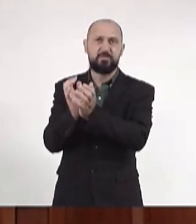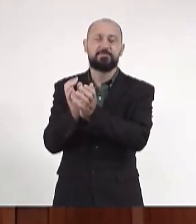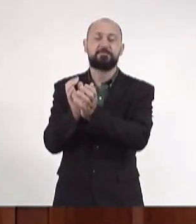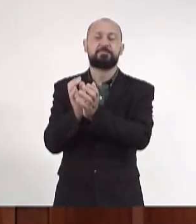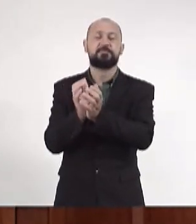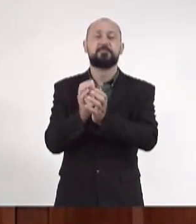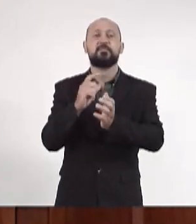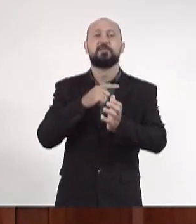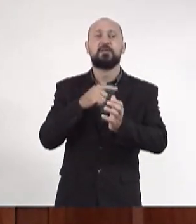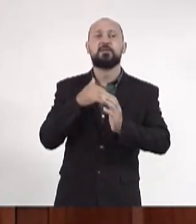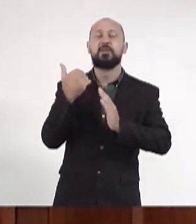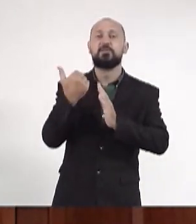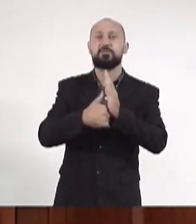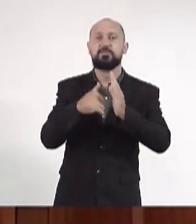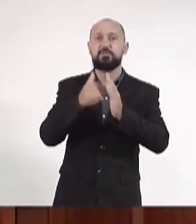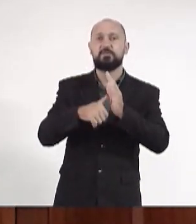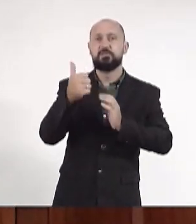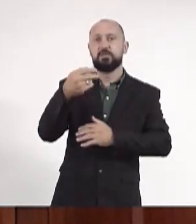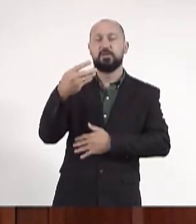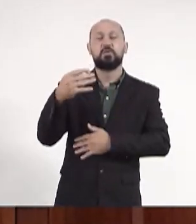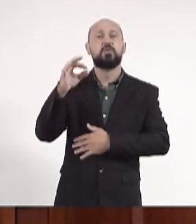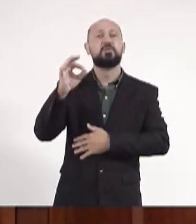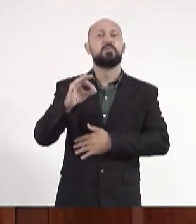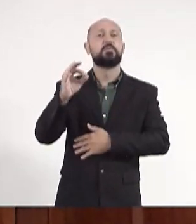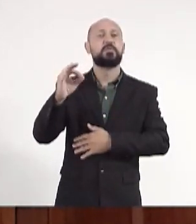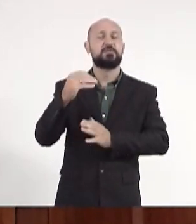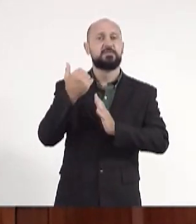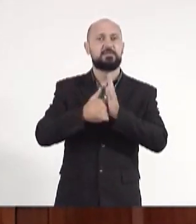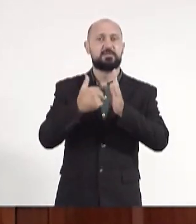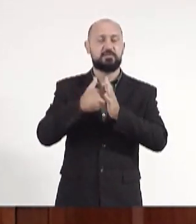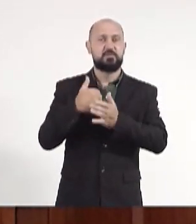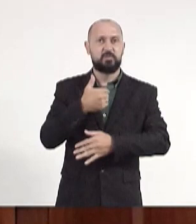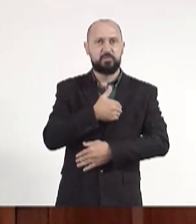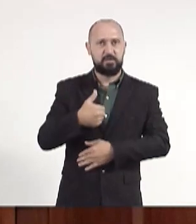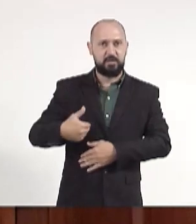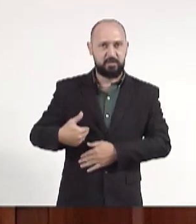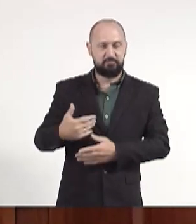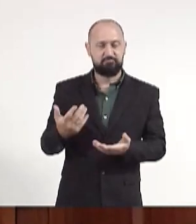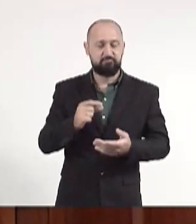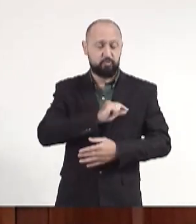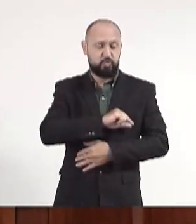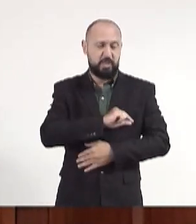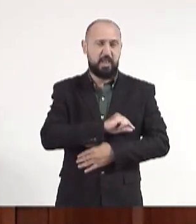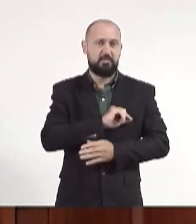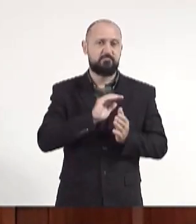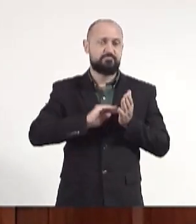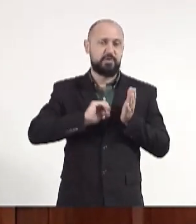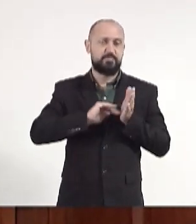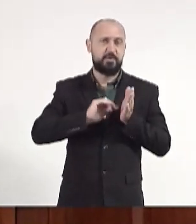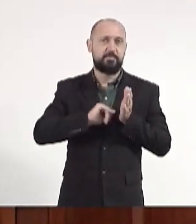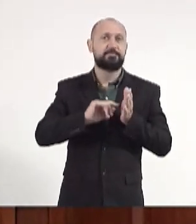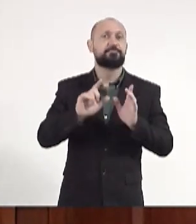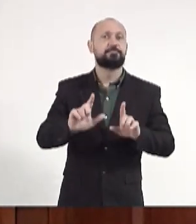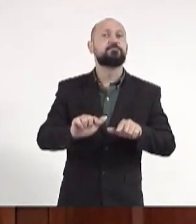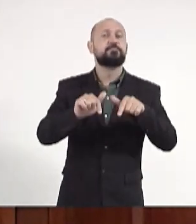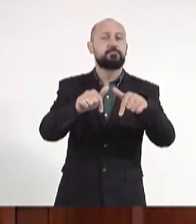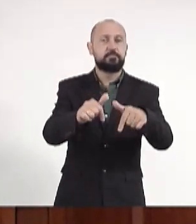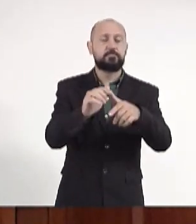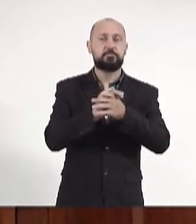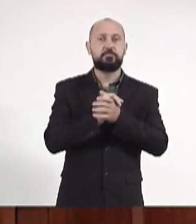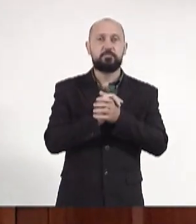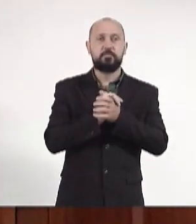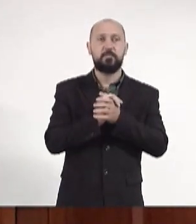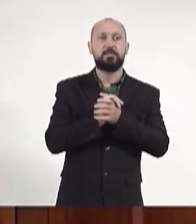categorias que têm o desconto de 14% nos seus salários. Também tem uma